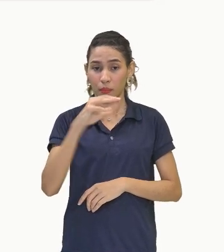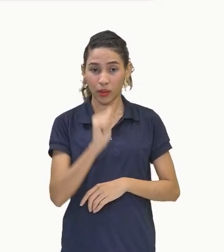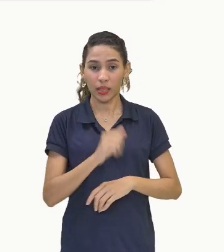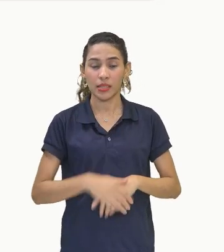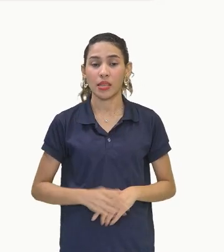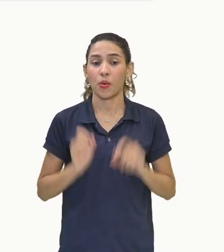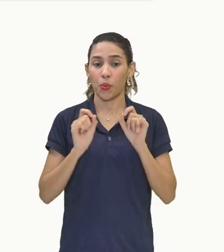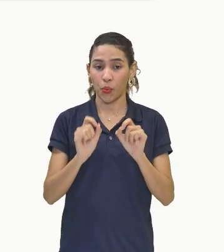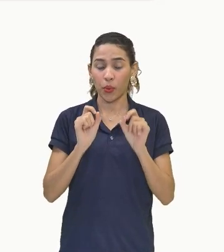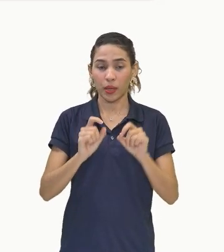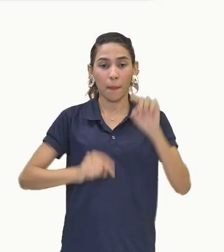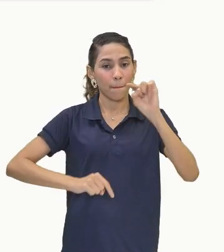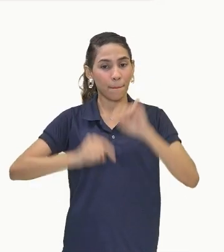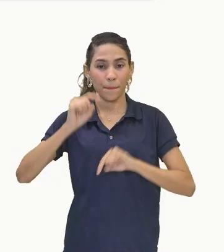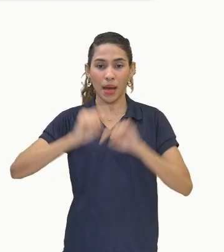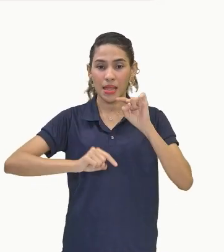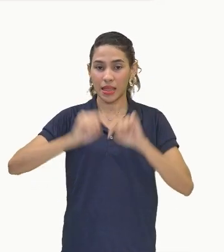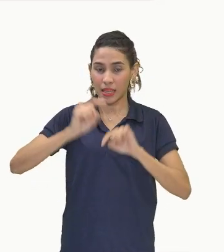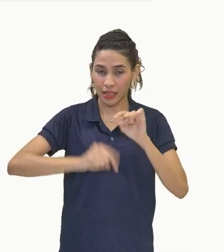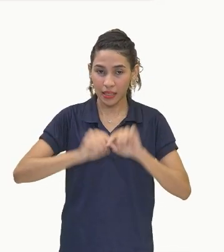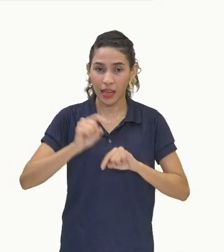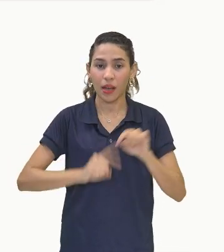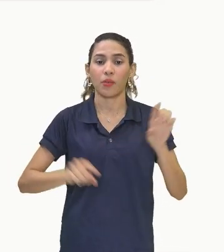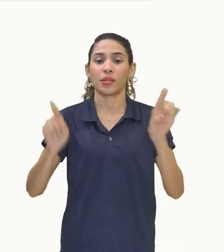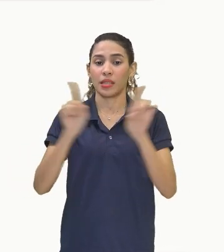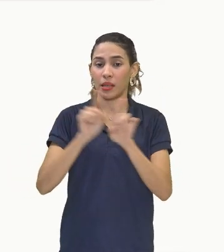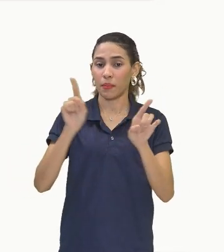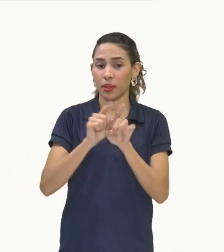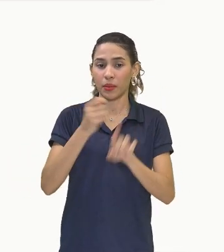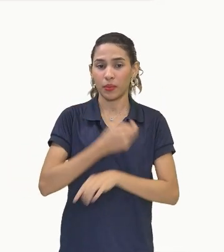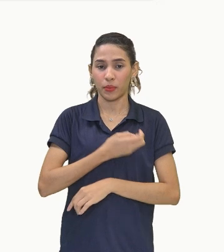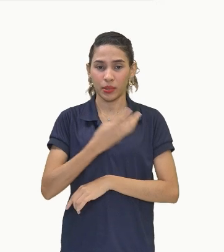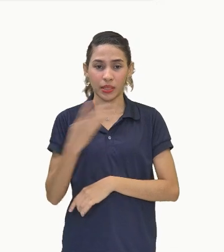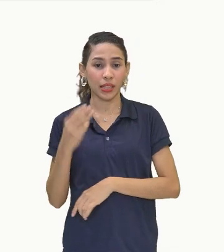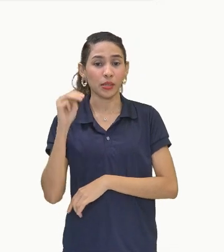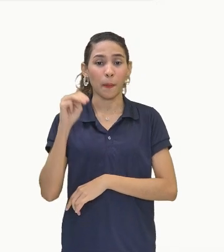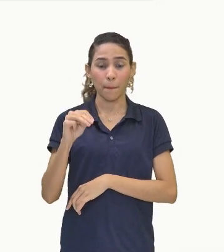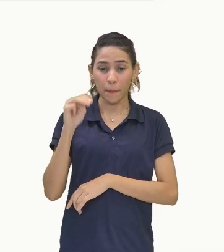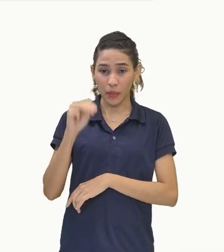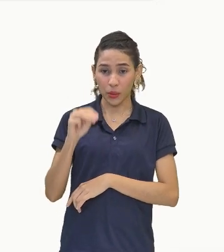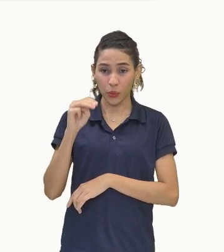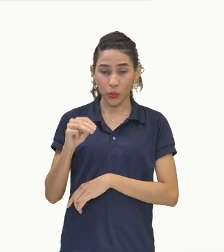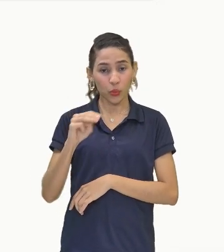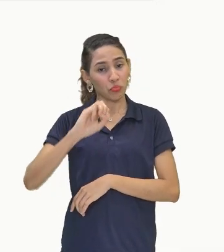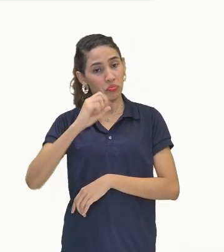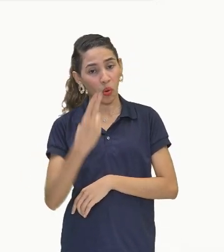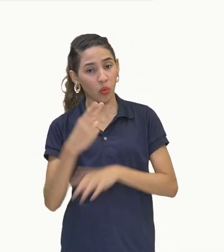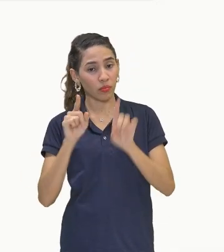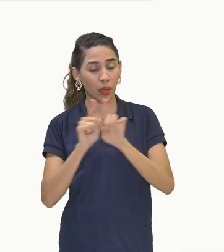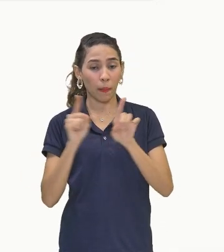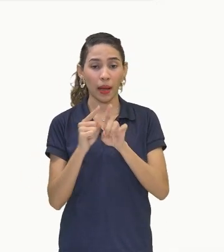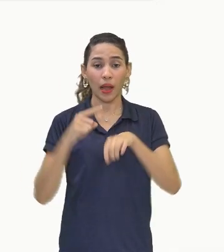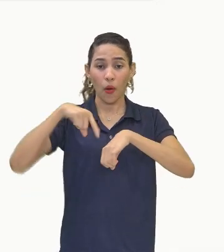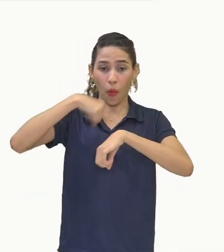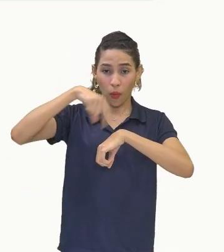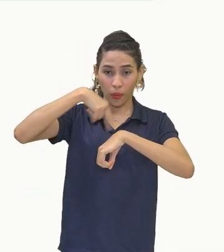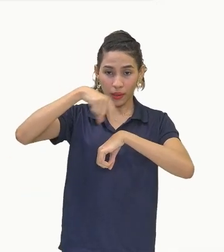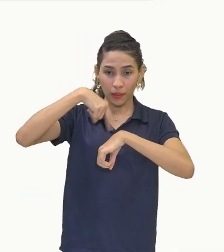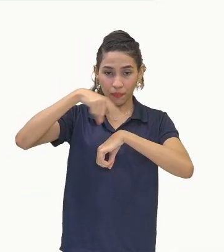quem? Dos equipamentos e a quantidade de minutos ou